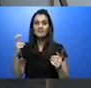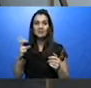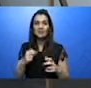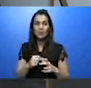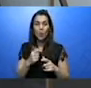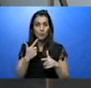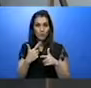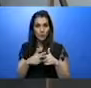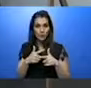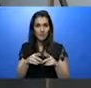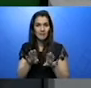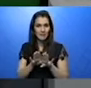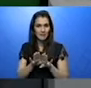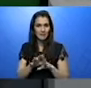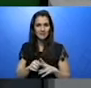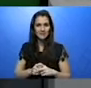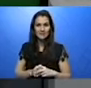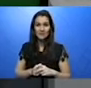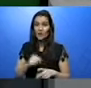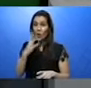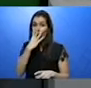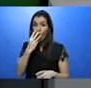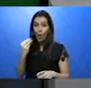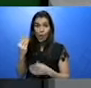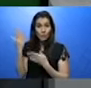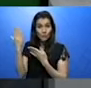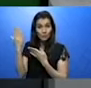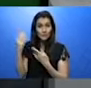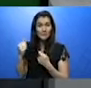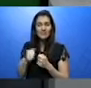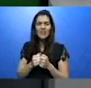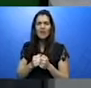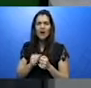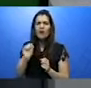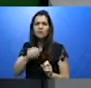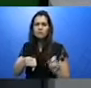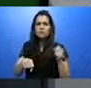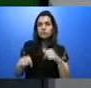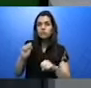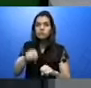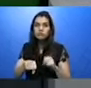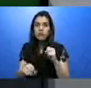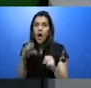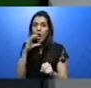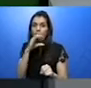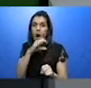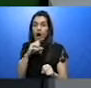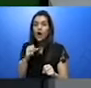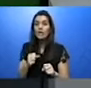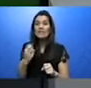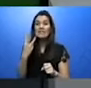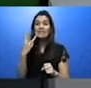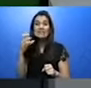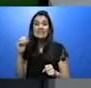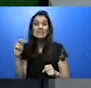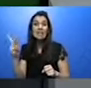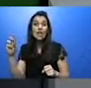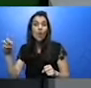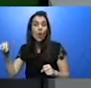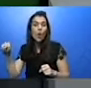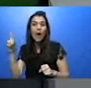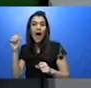também. O lobo-guará consegue percorrer 30 quilômetros em uma noite. Se ele